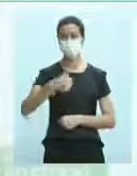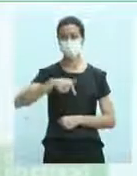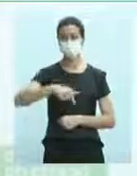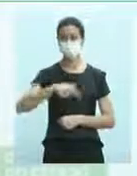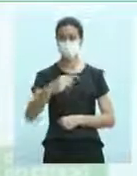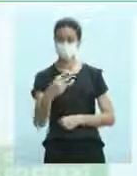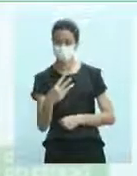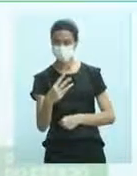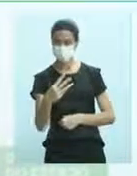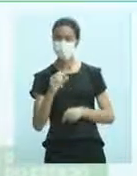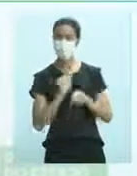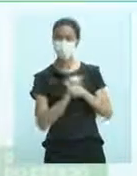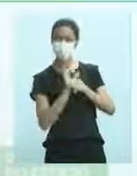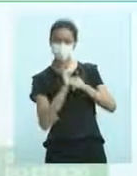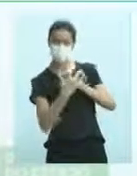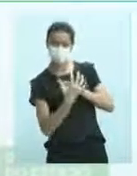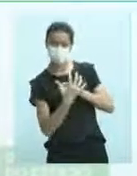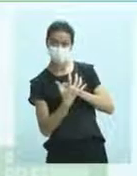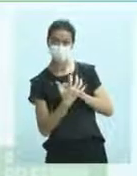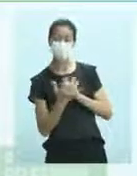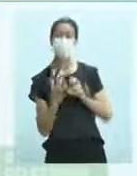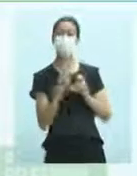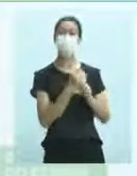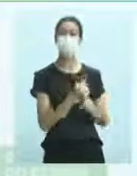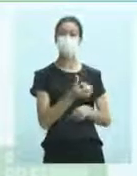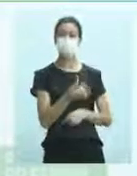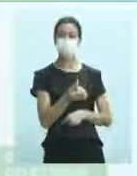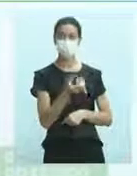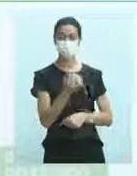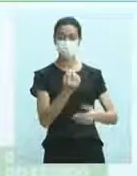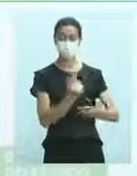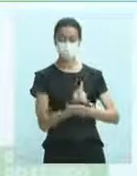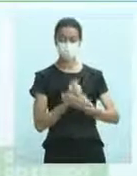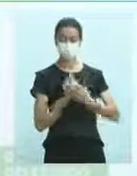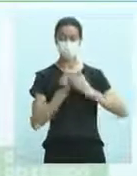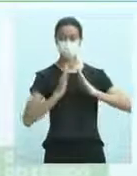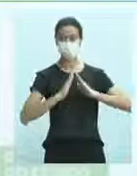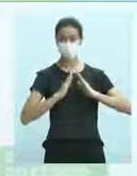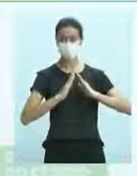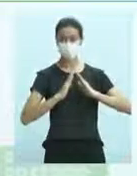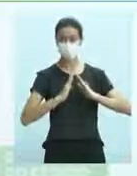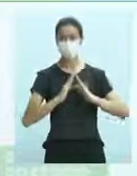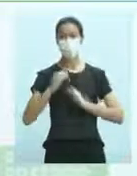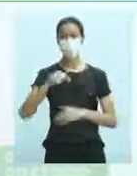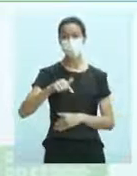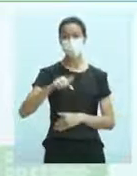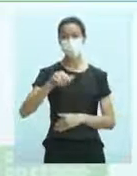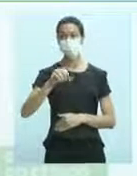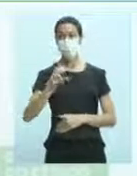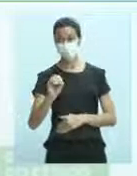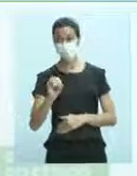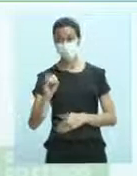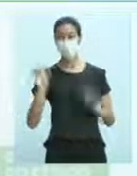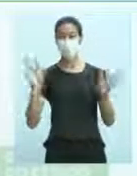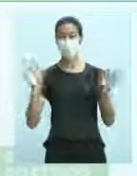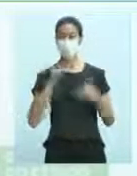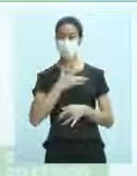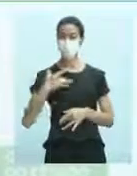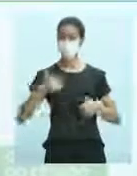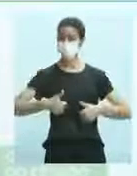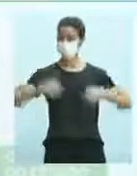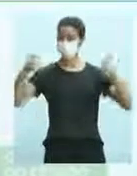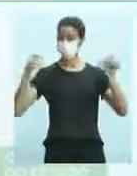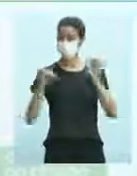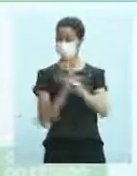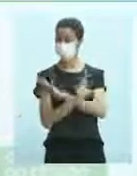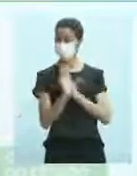casos confirmados sem isolamento domiciliar 70 finalizar a quarentena estão